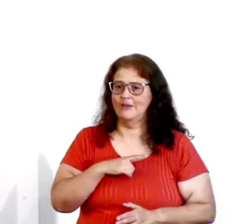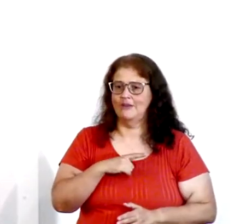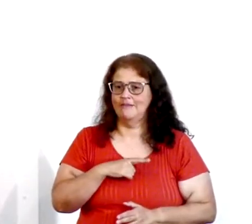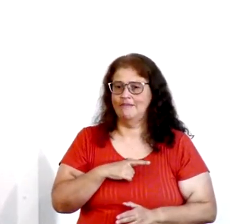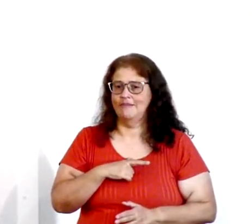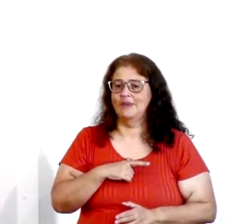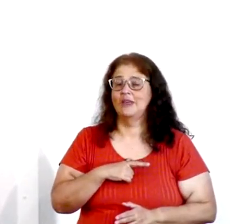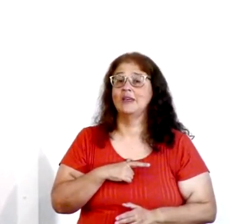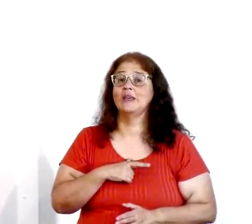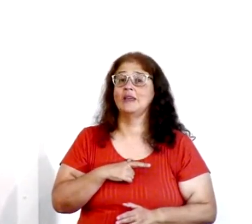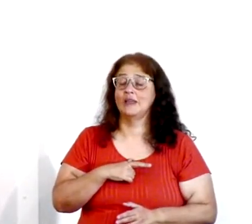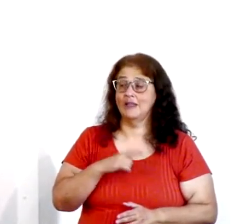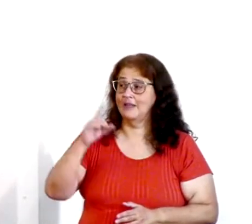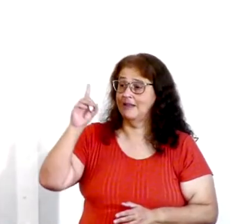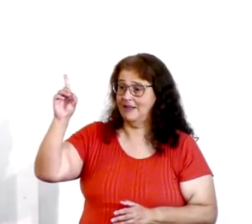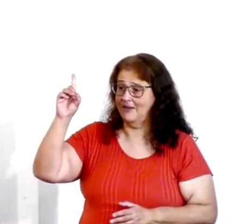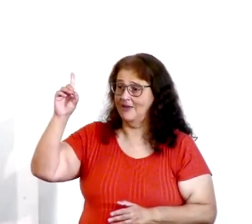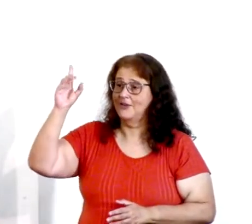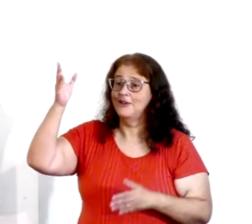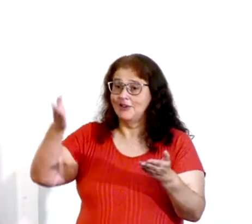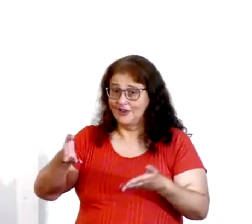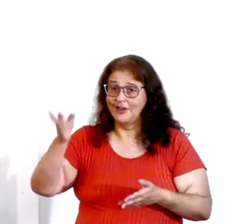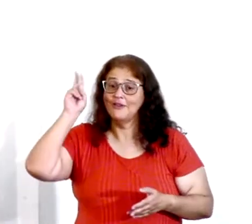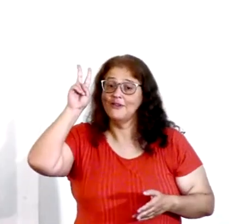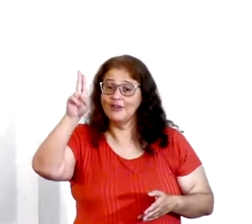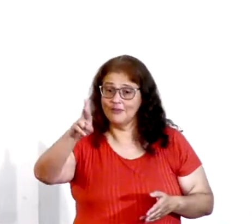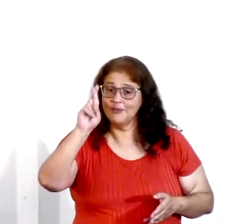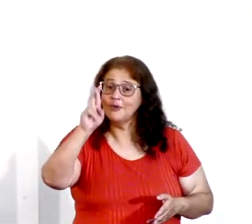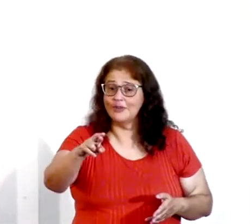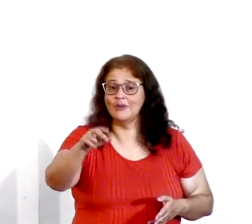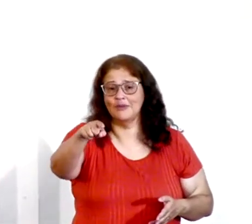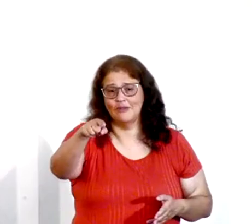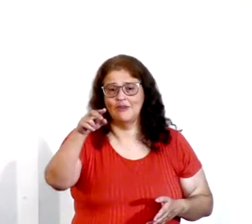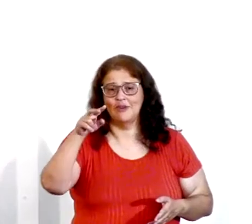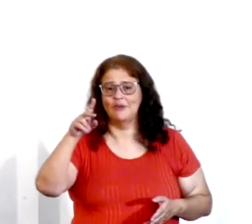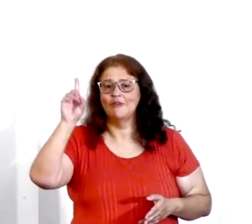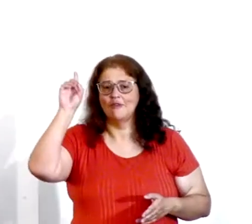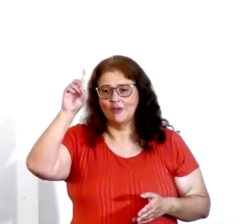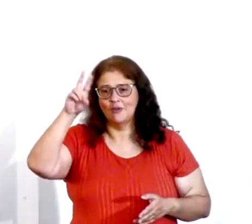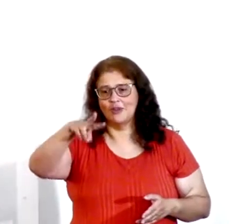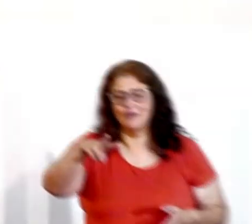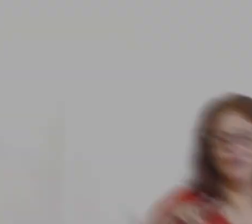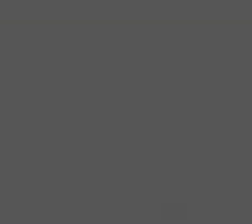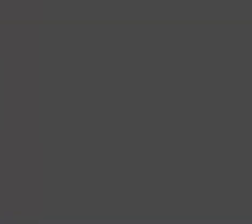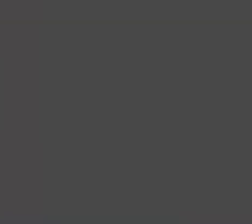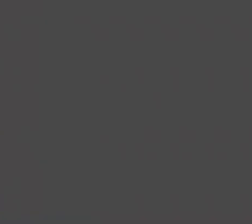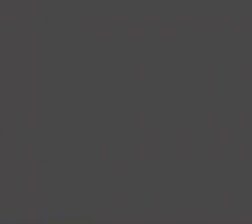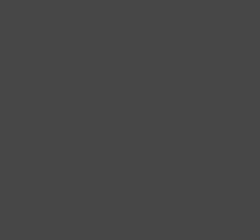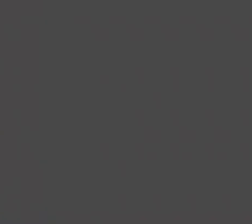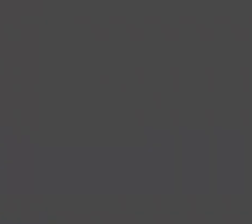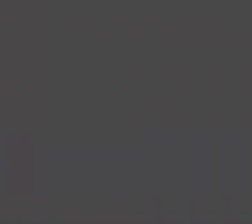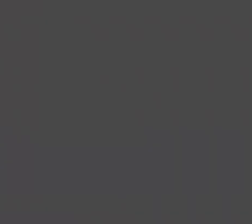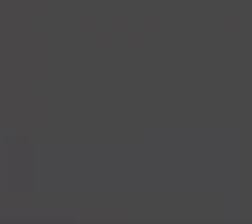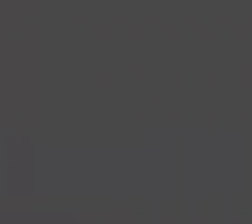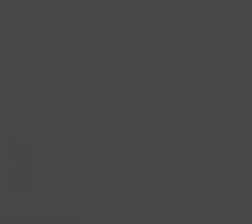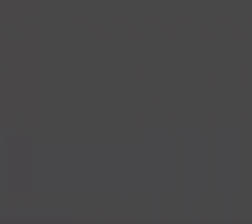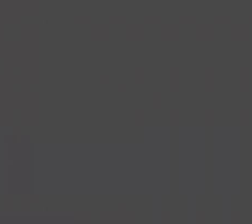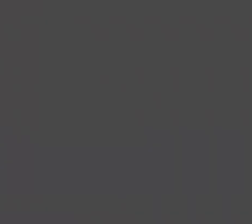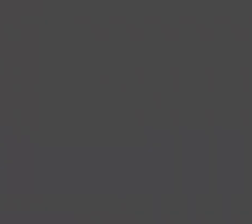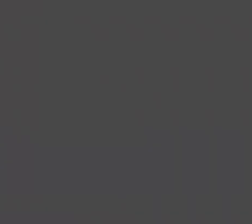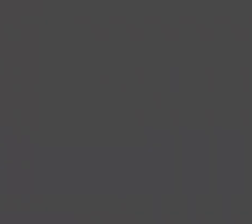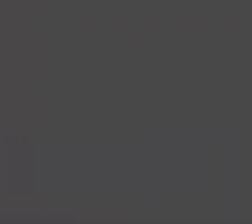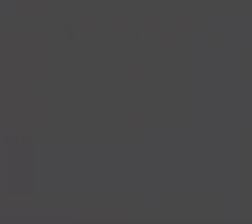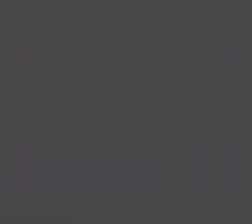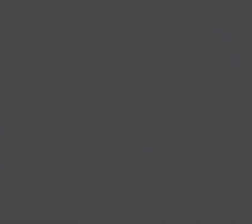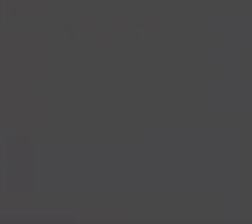clamor nessa noite. Que Deus nos abençoe. Amém. Muito obrigado por